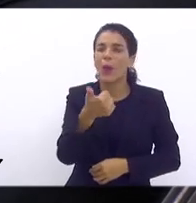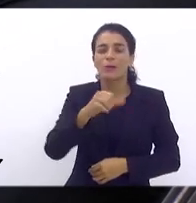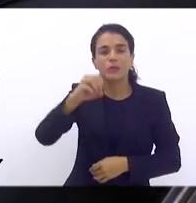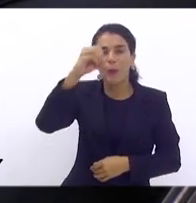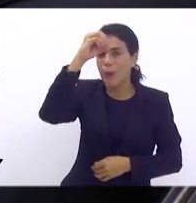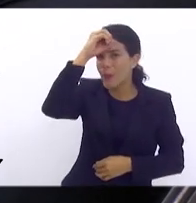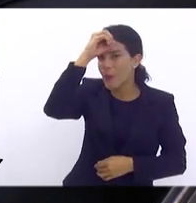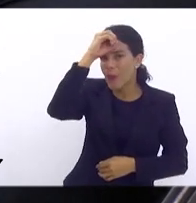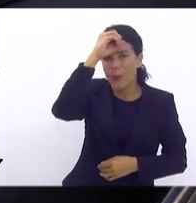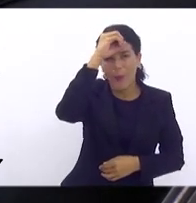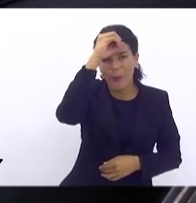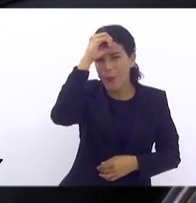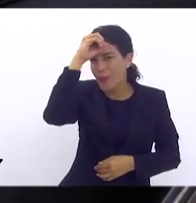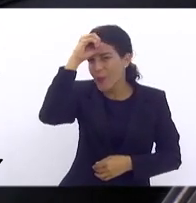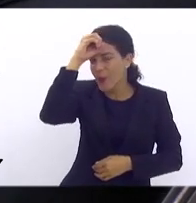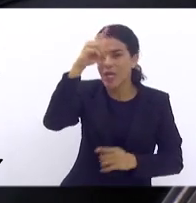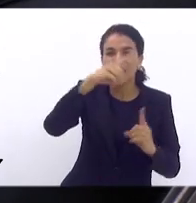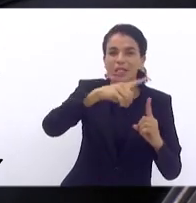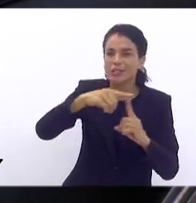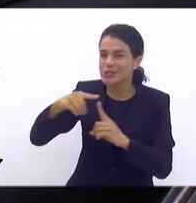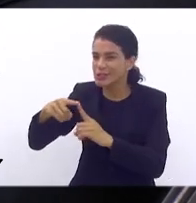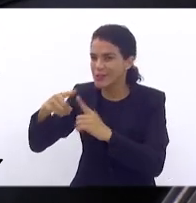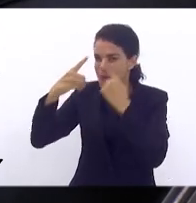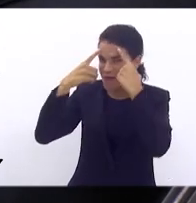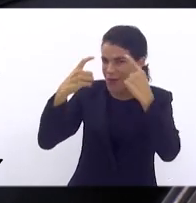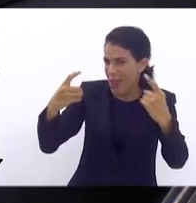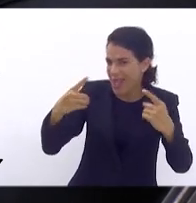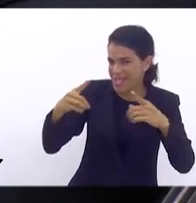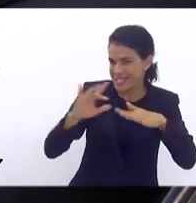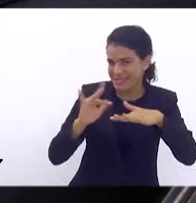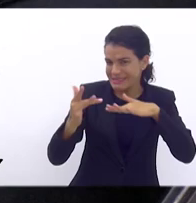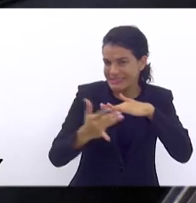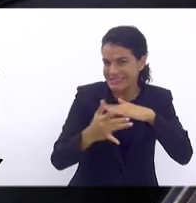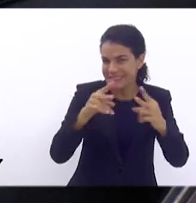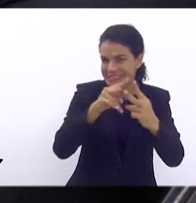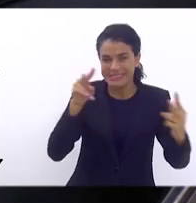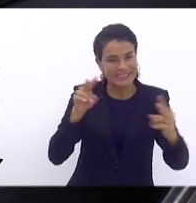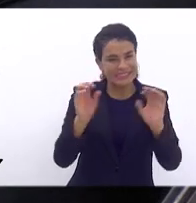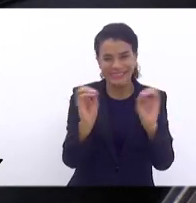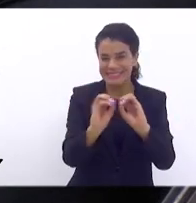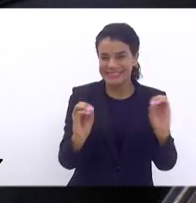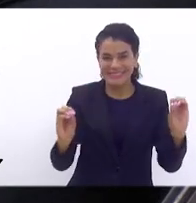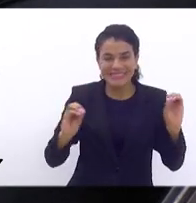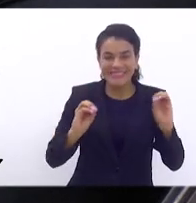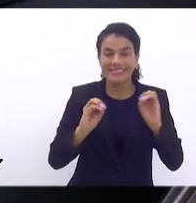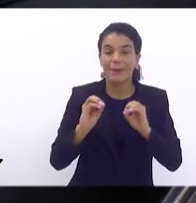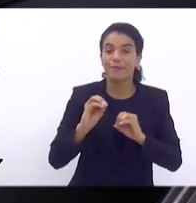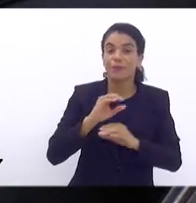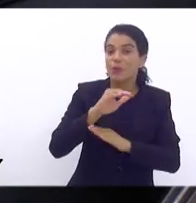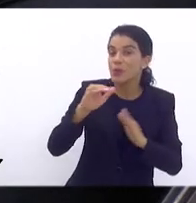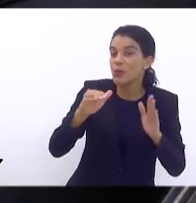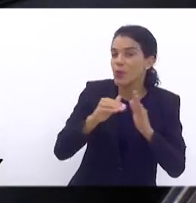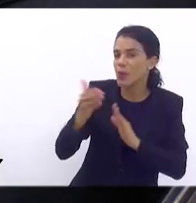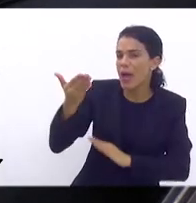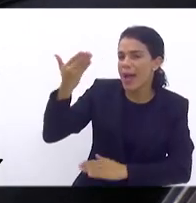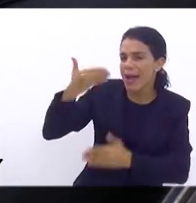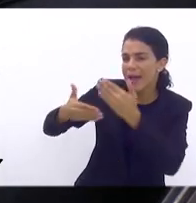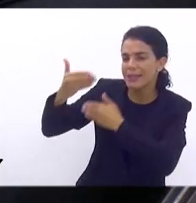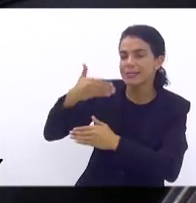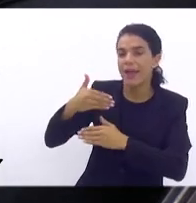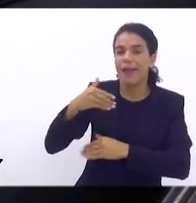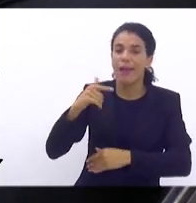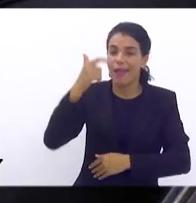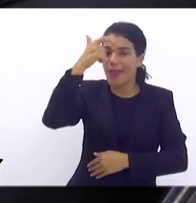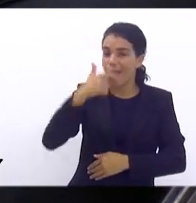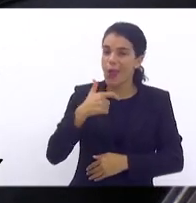essas formas de Violência nos meios digitais né é isso tudo era uma novidade eu sou uma